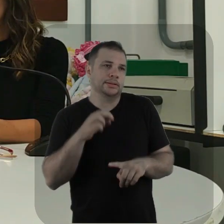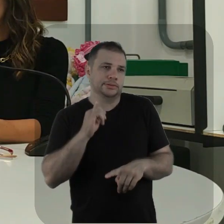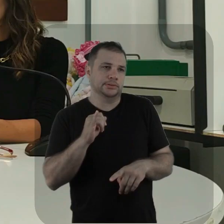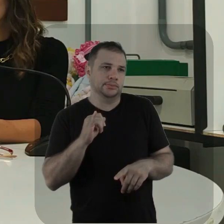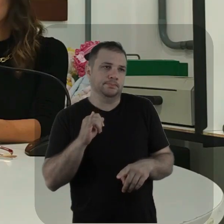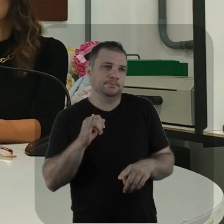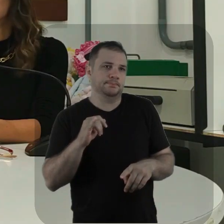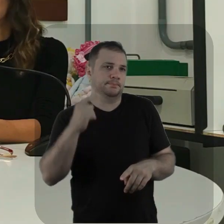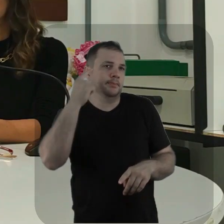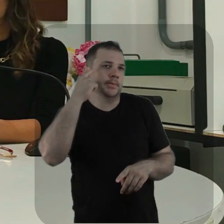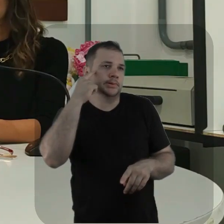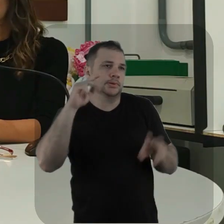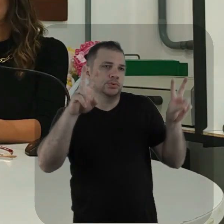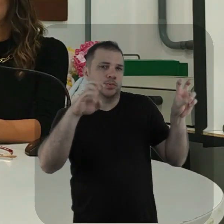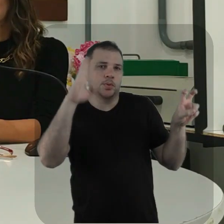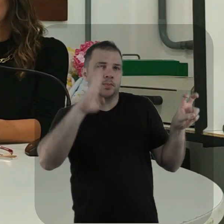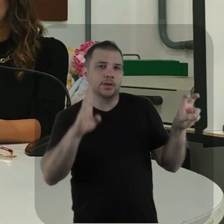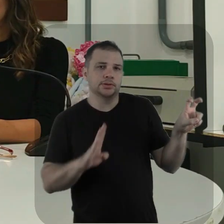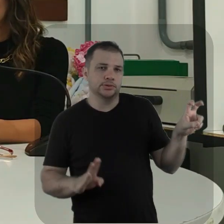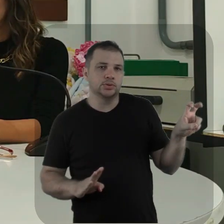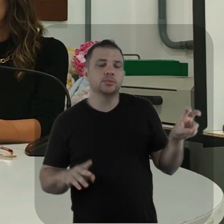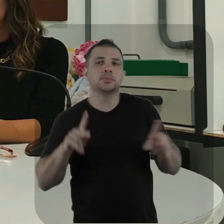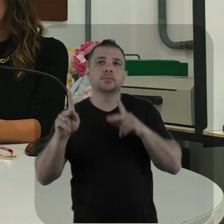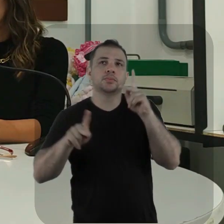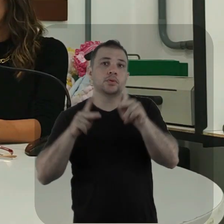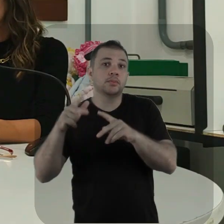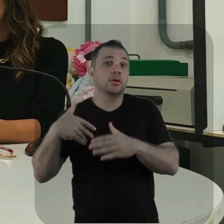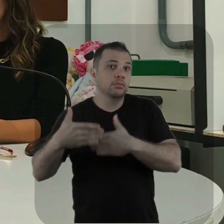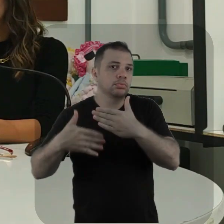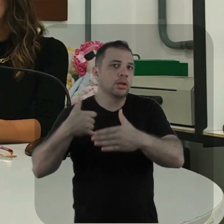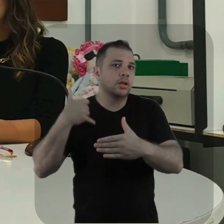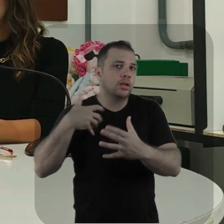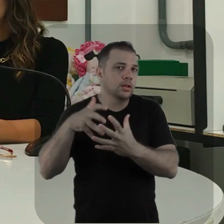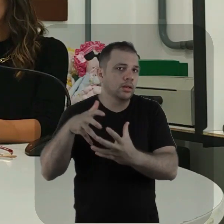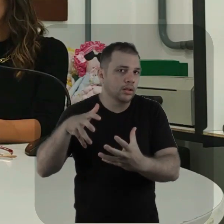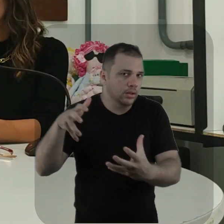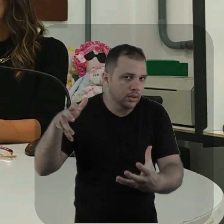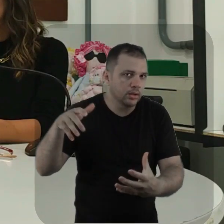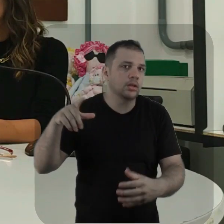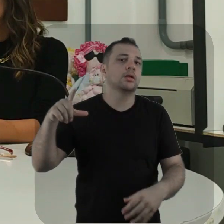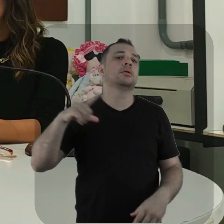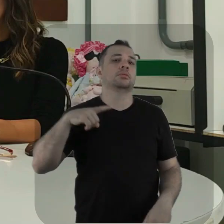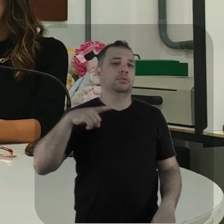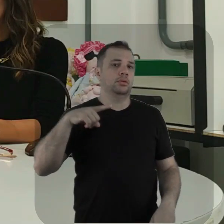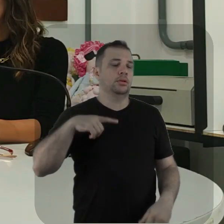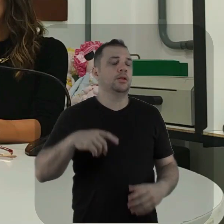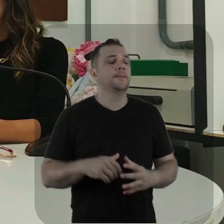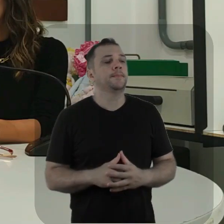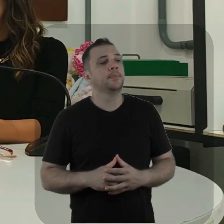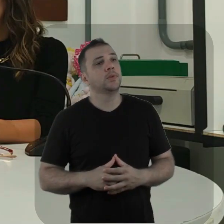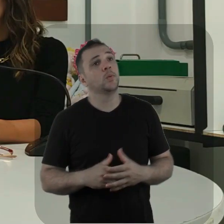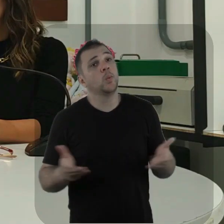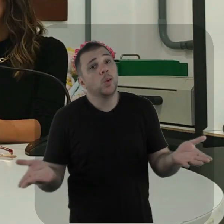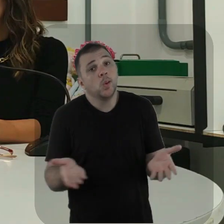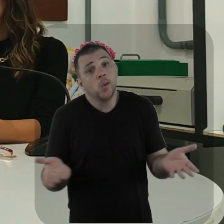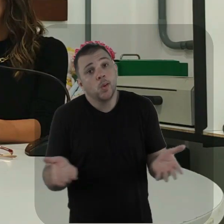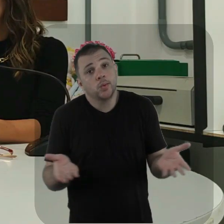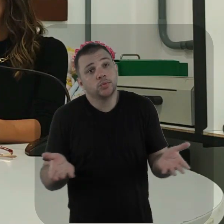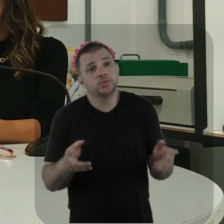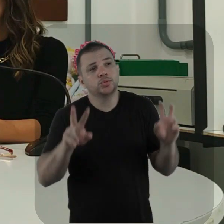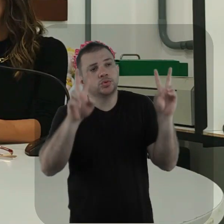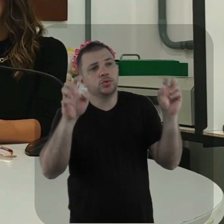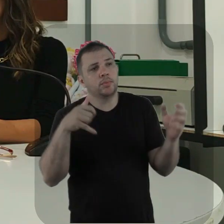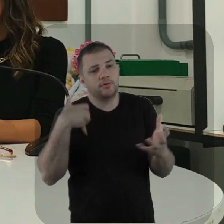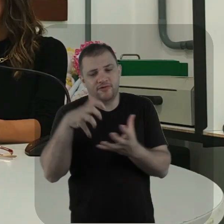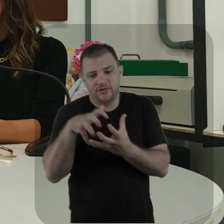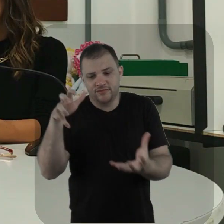realidade brasileira, a população está envelhecendo, né? Então, penso que falar do envelhecimento, se discute hoje muito